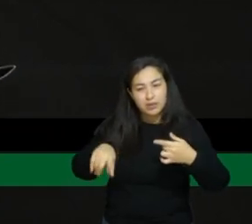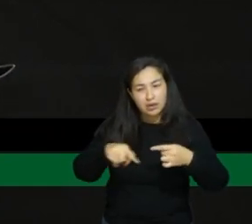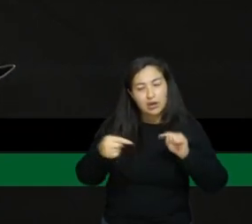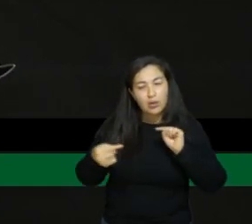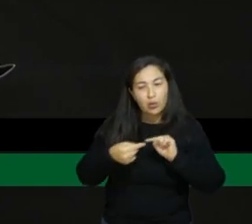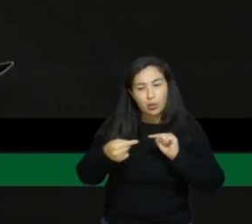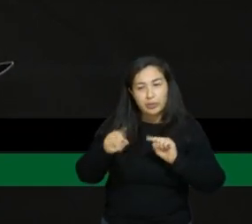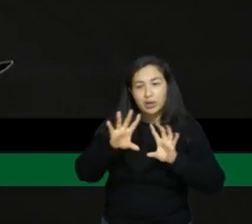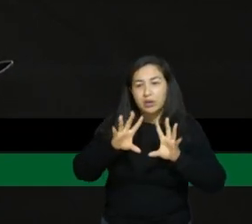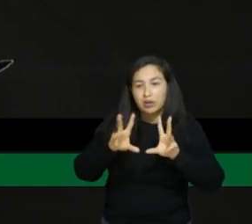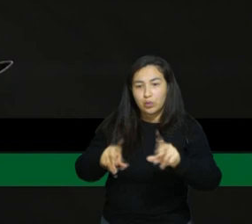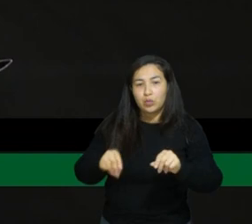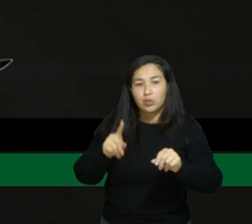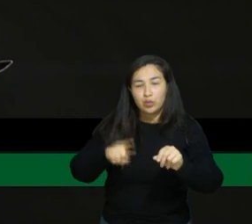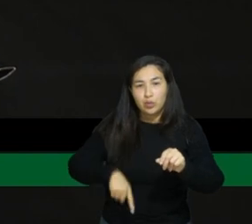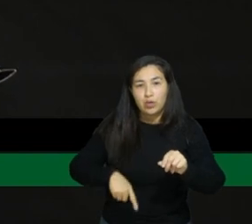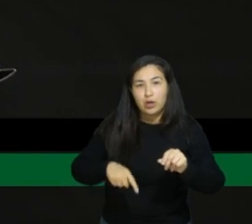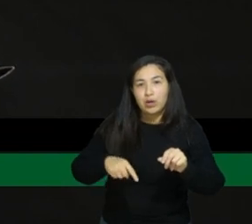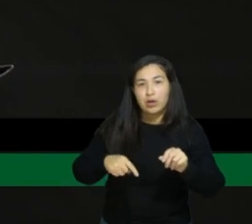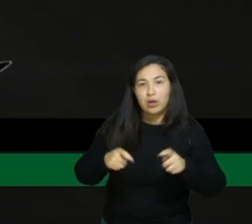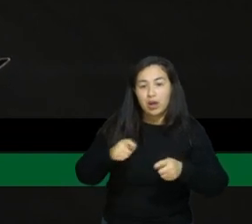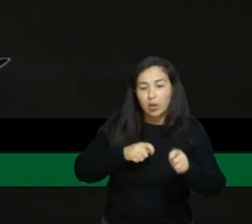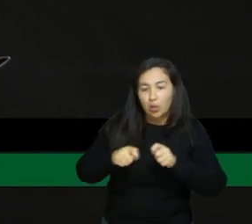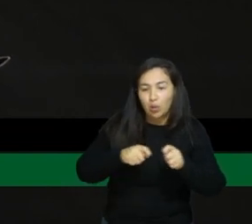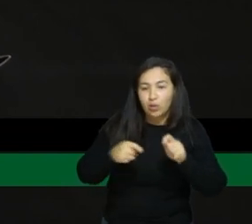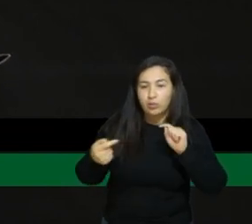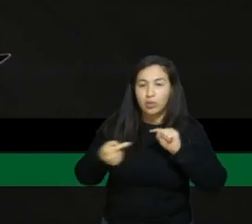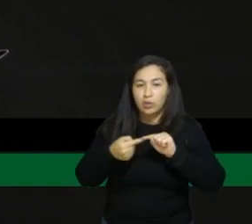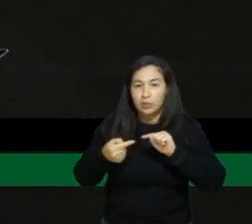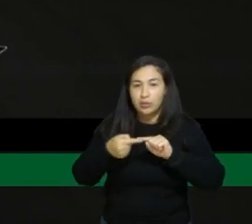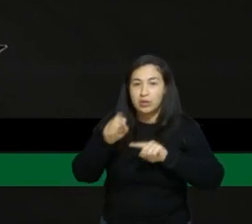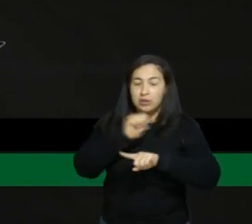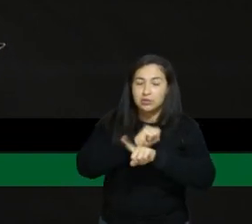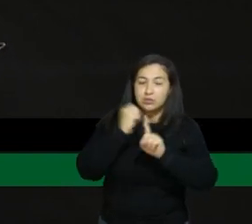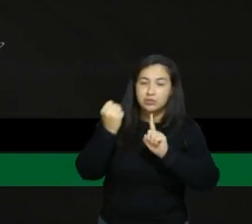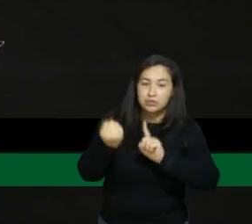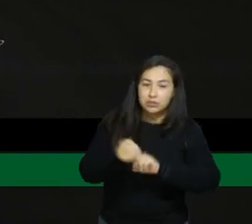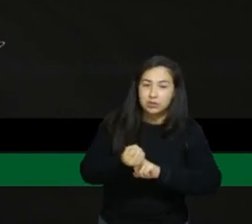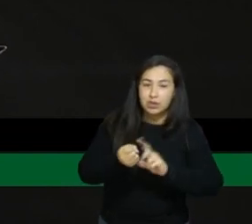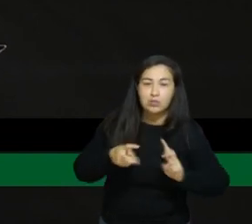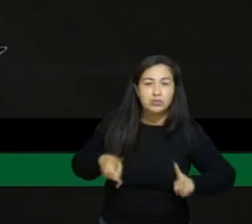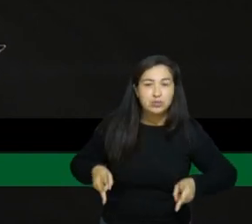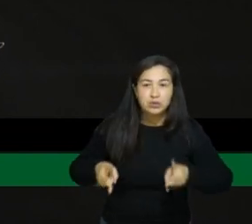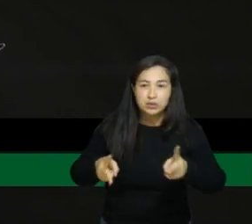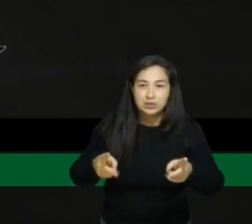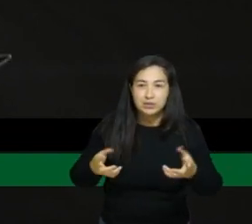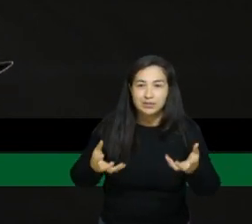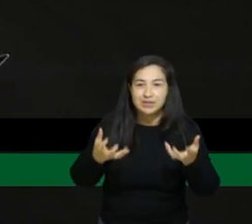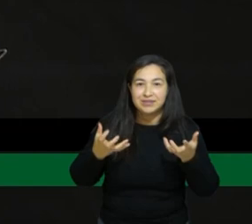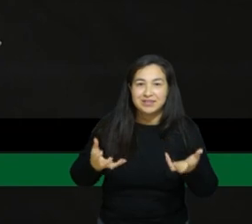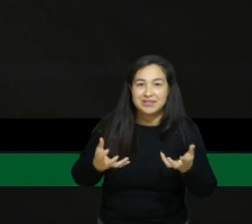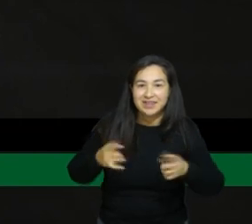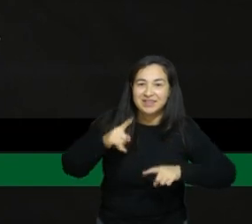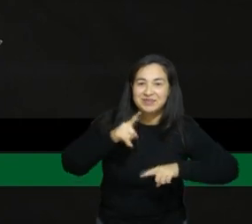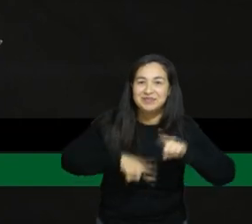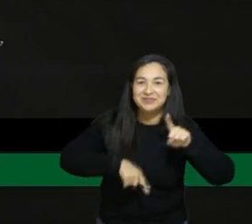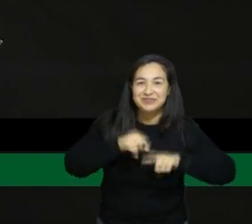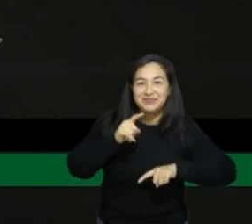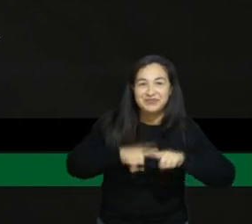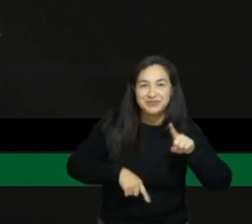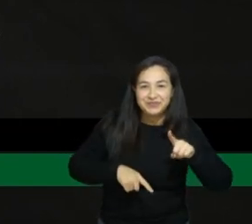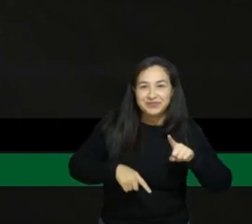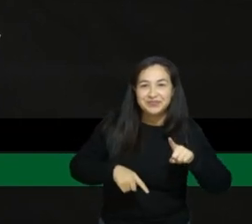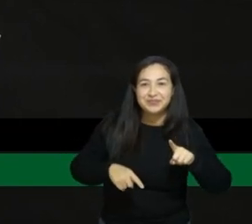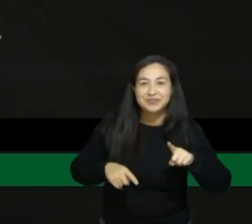alinhamentos em torno de bandeiras econômicas e sociais, sempre buscando articular parcerias entre o